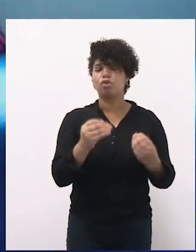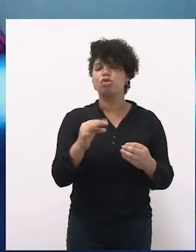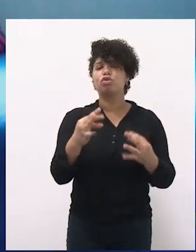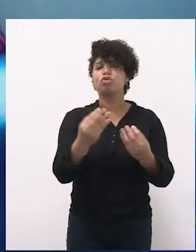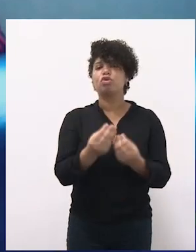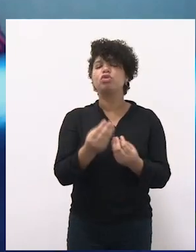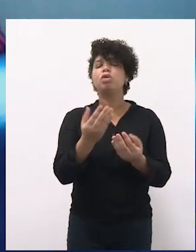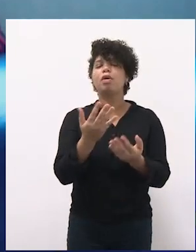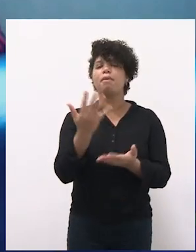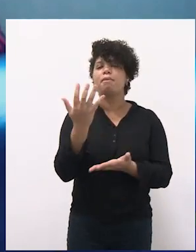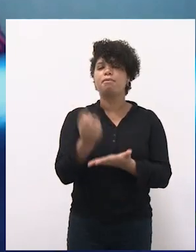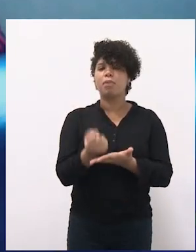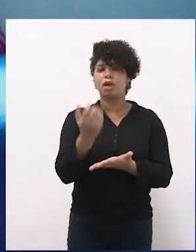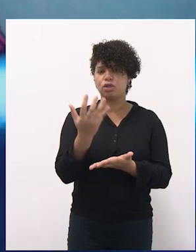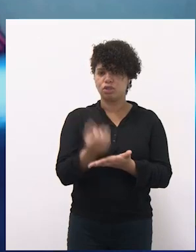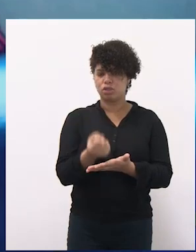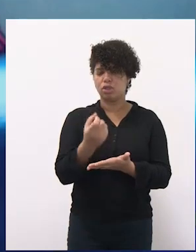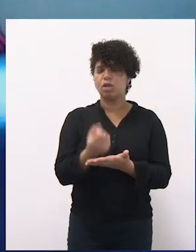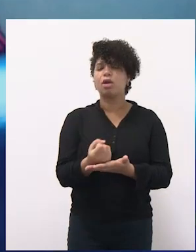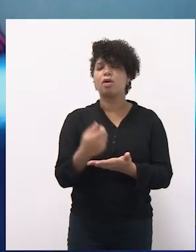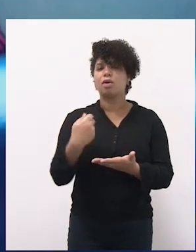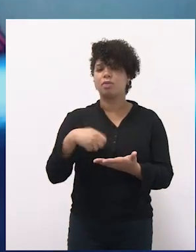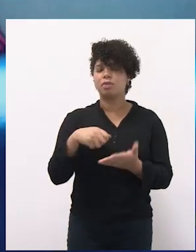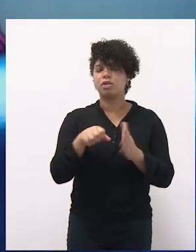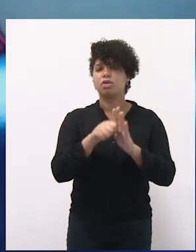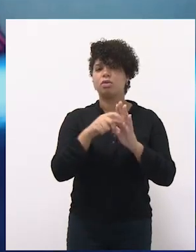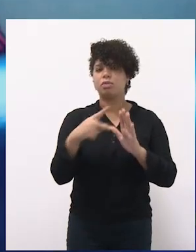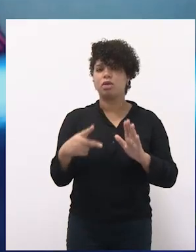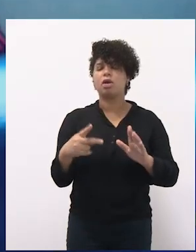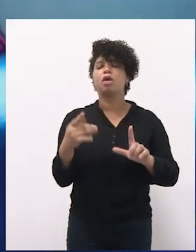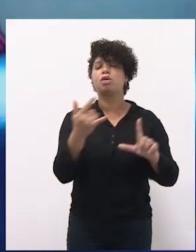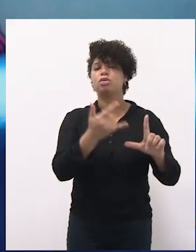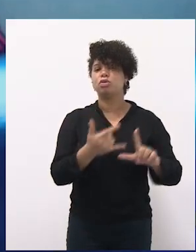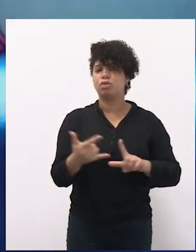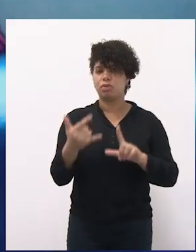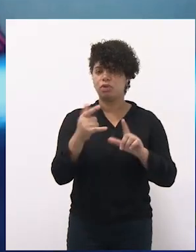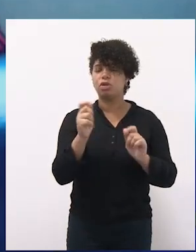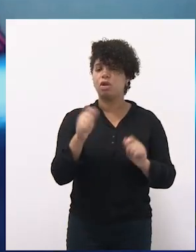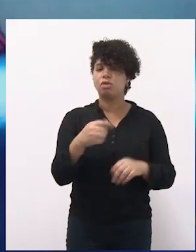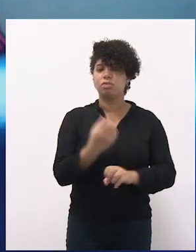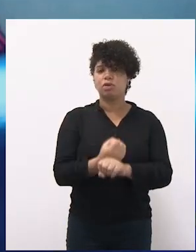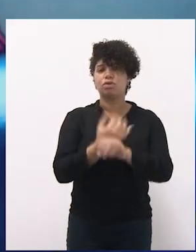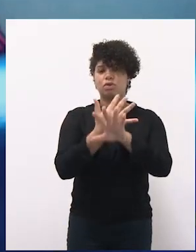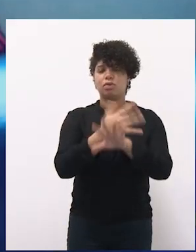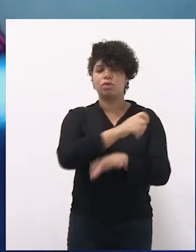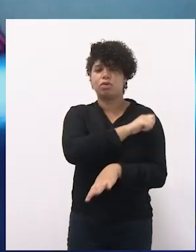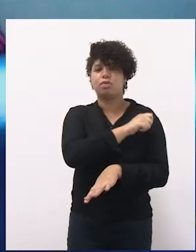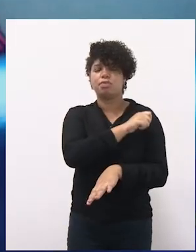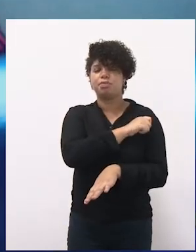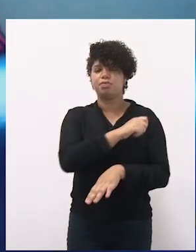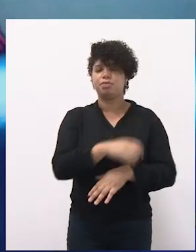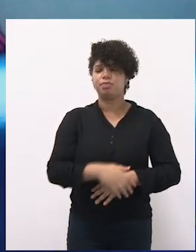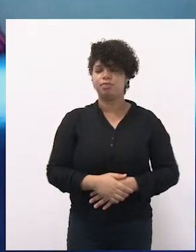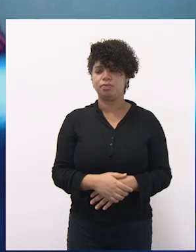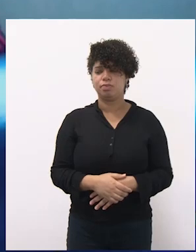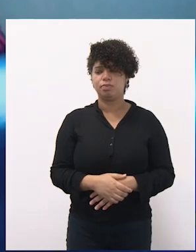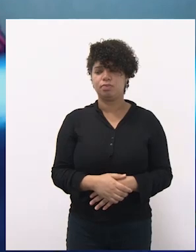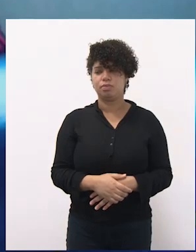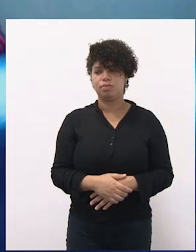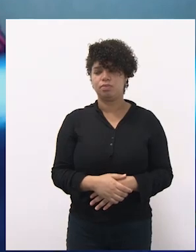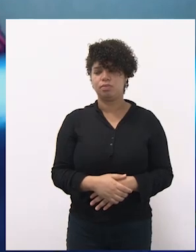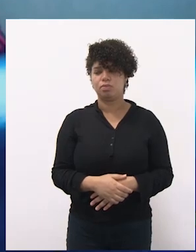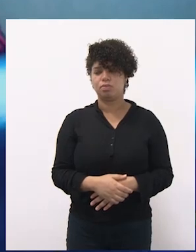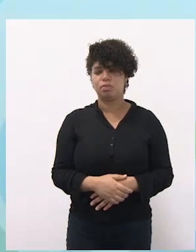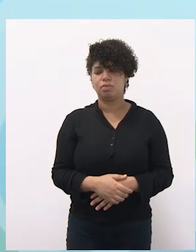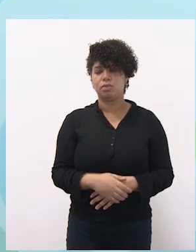baixar o aplicativo do Meet para já conseguir fazer essa videochamada com seus alunos. Ô, Giovanni, posso aproveitar e só